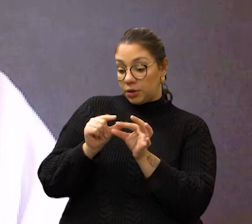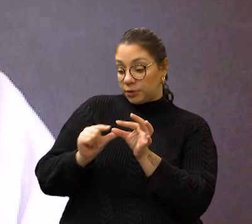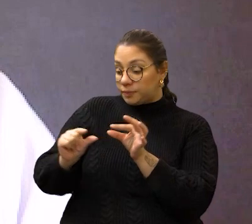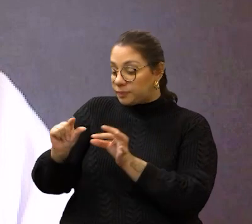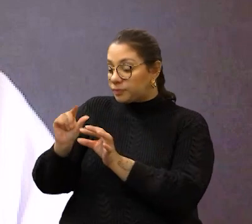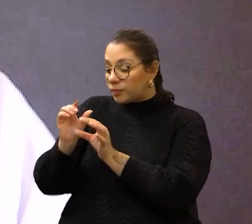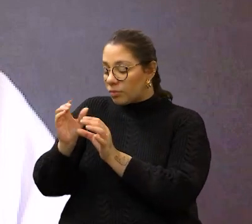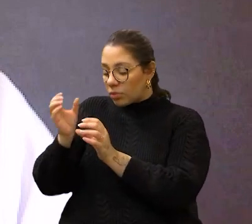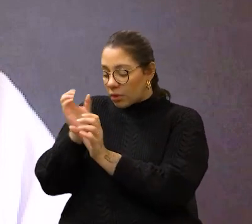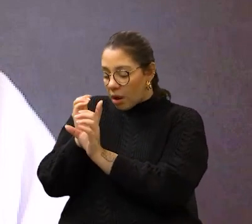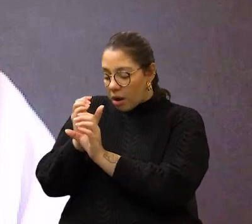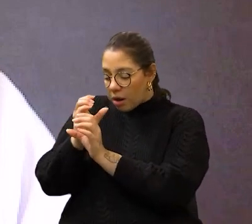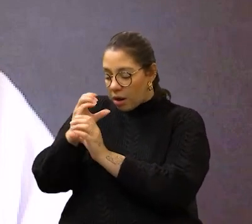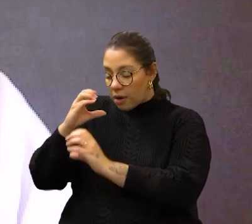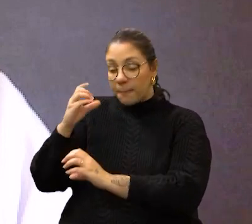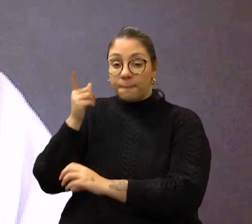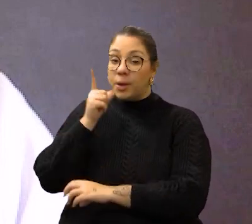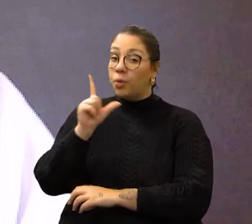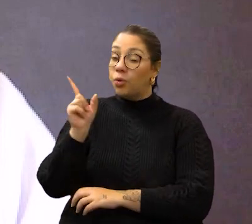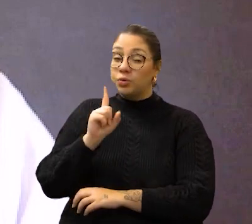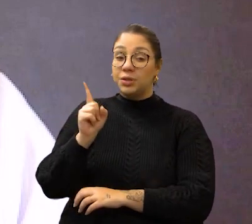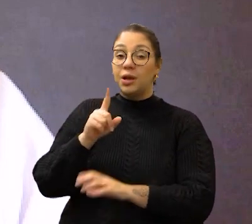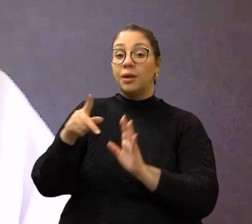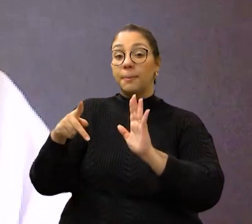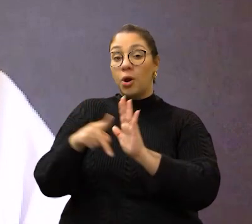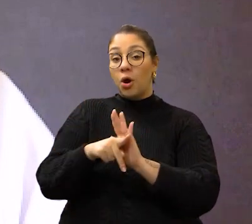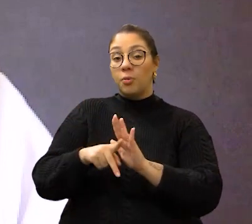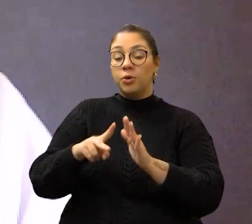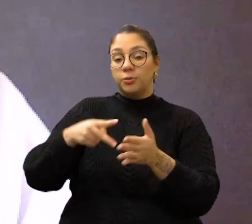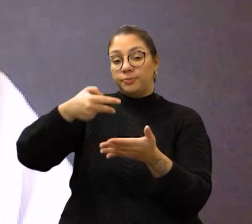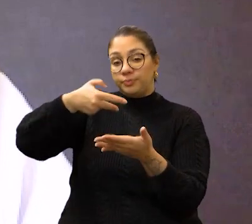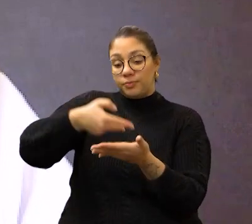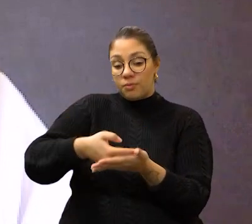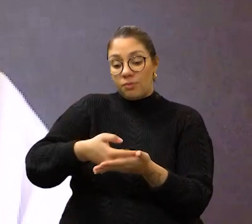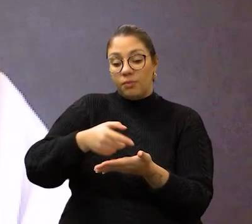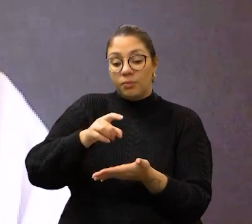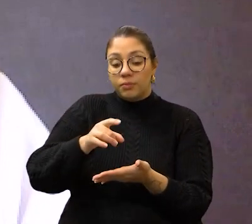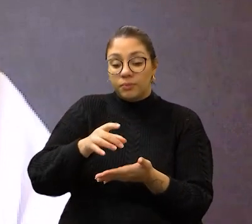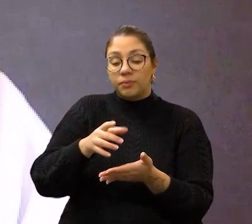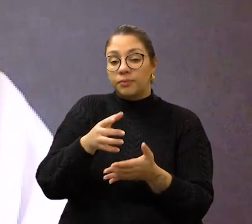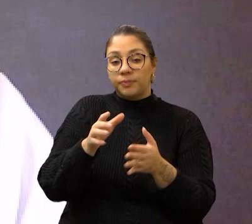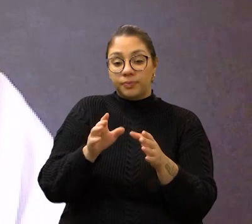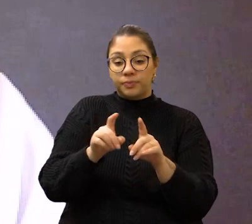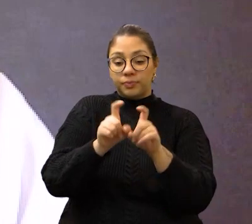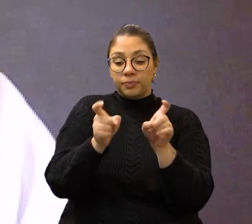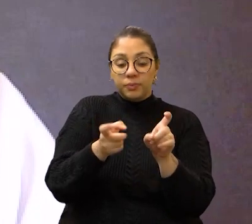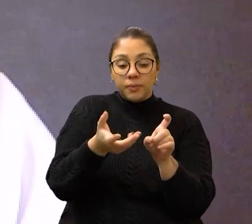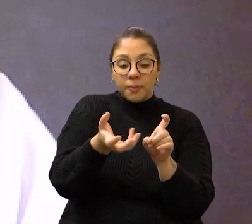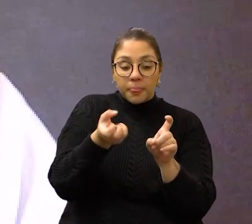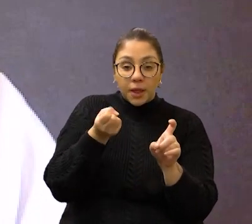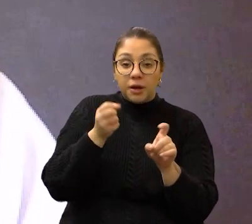vezes, colher no consultório. A não ser alguns miomas, que quando a gente vai fazer o